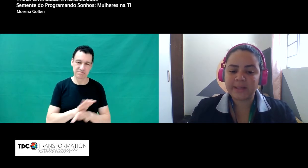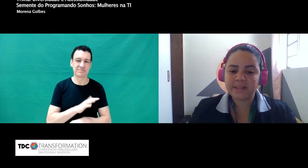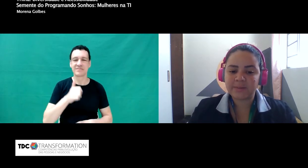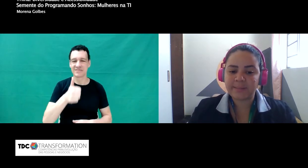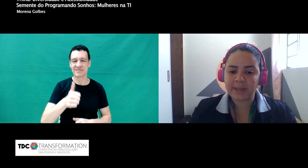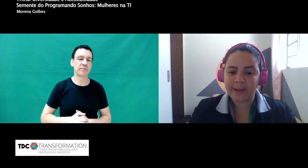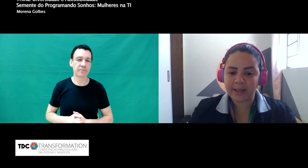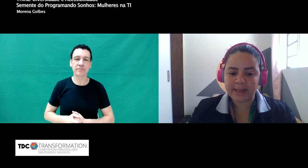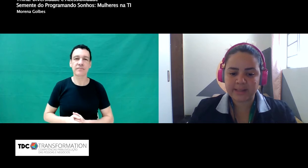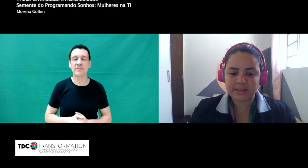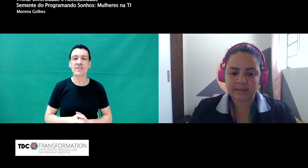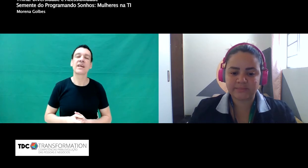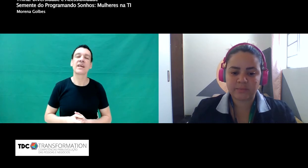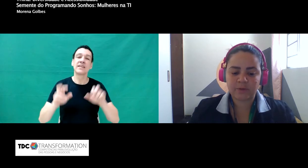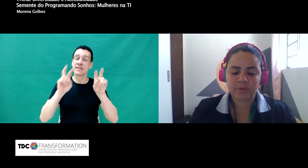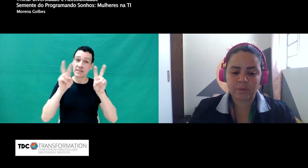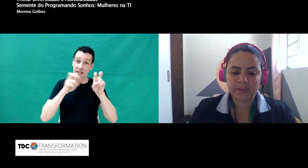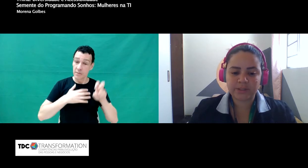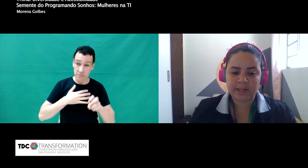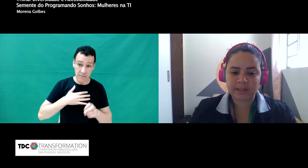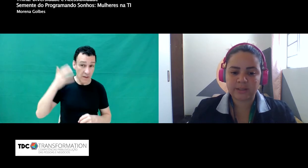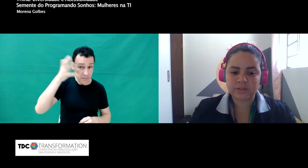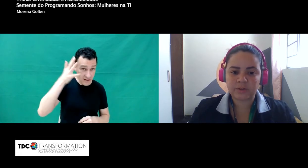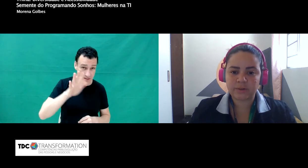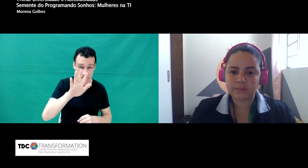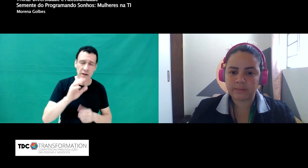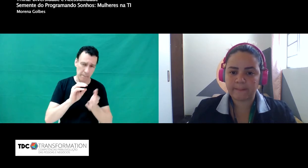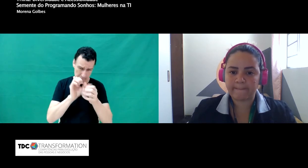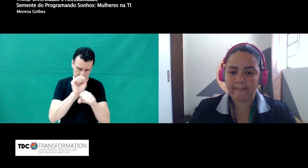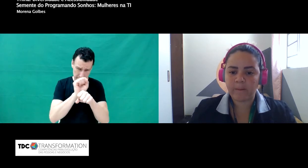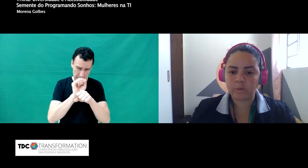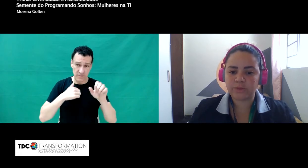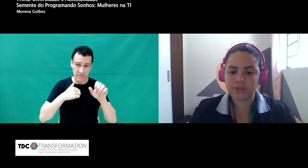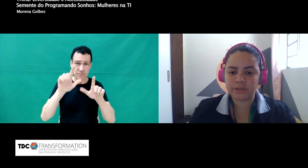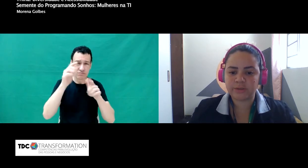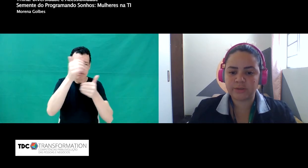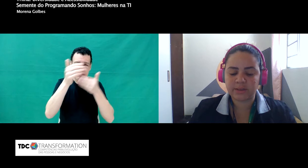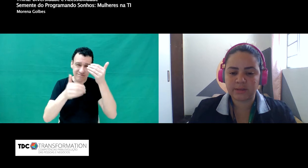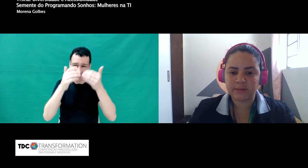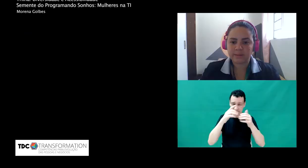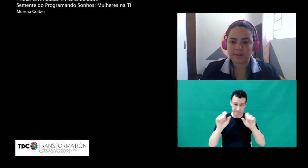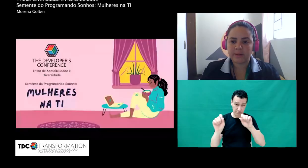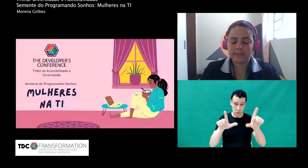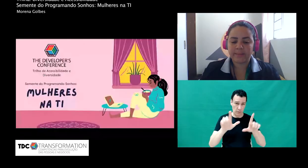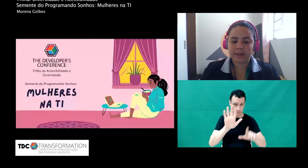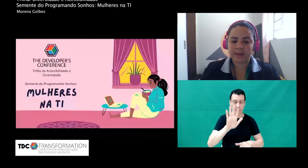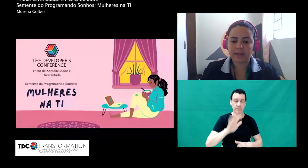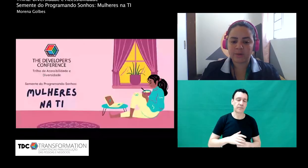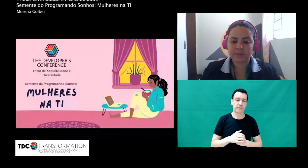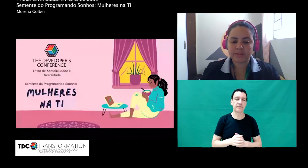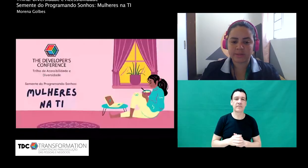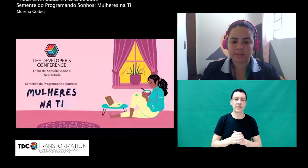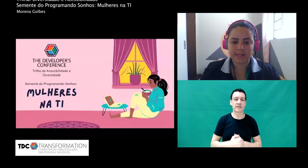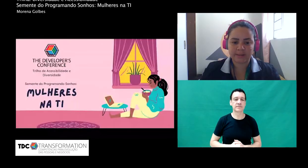Pensando na minha palestra, eu vou compartilhar aqui só o título aqui para